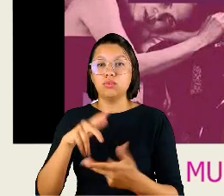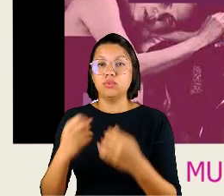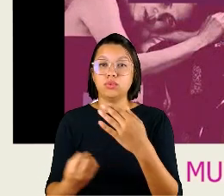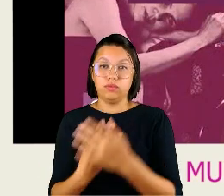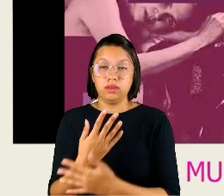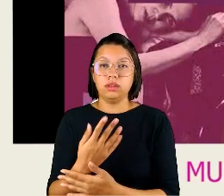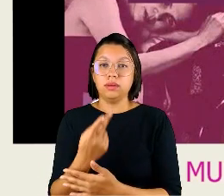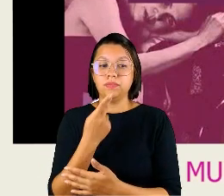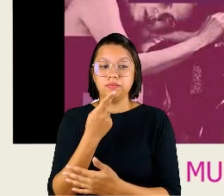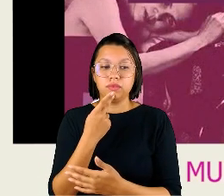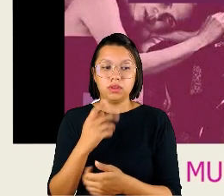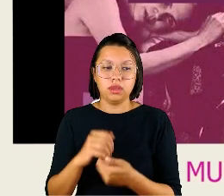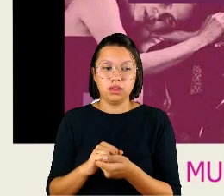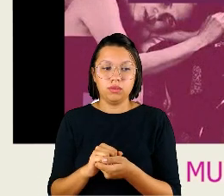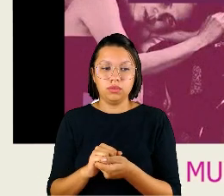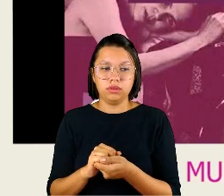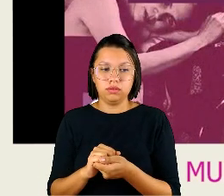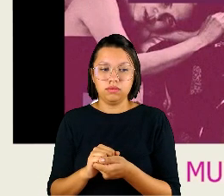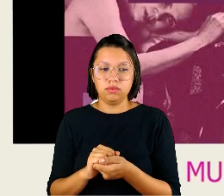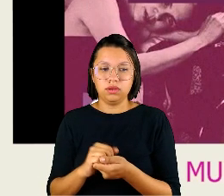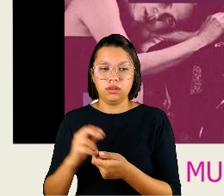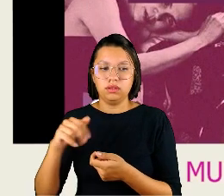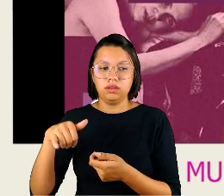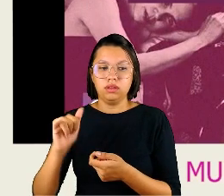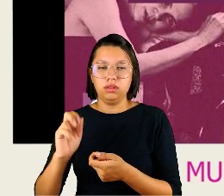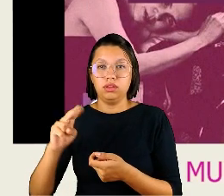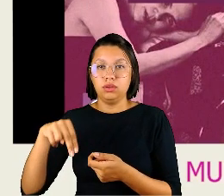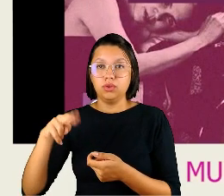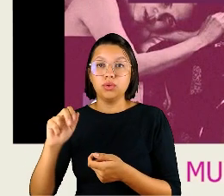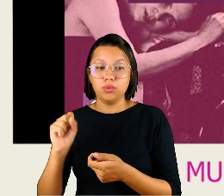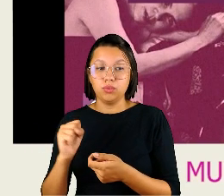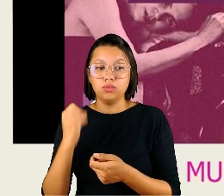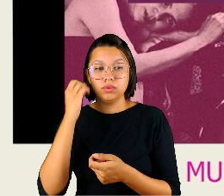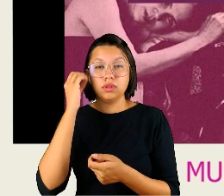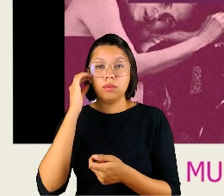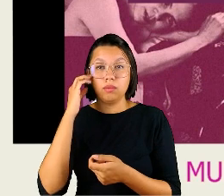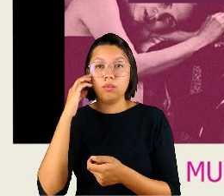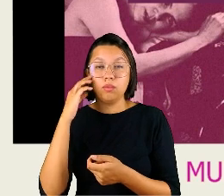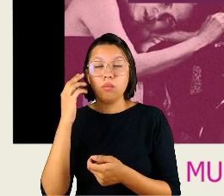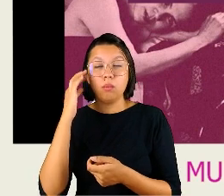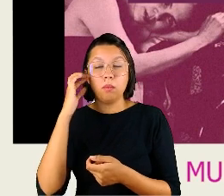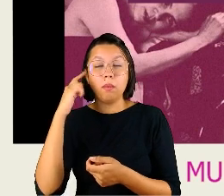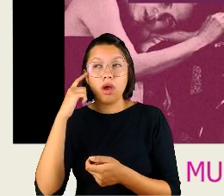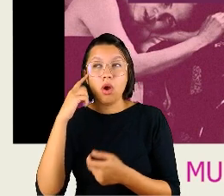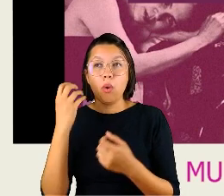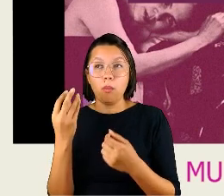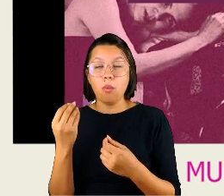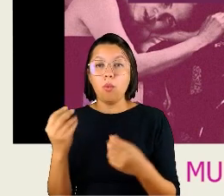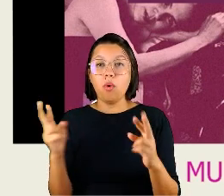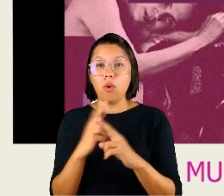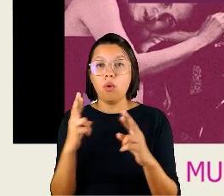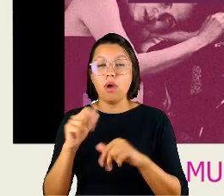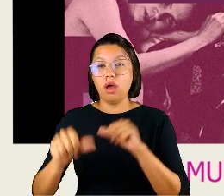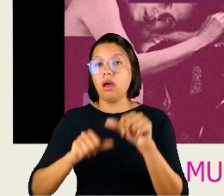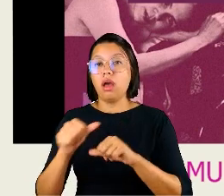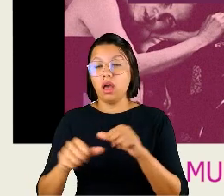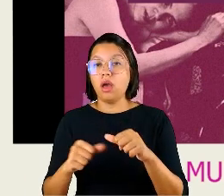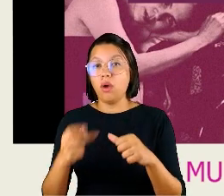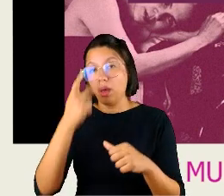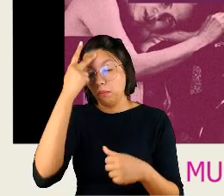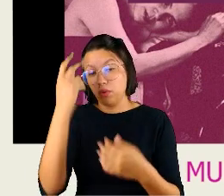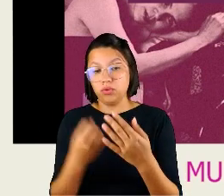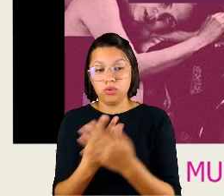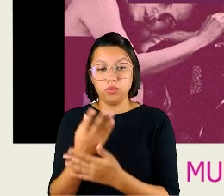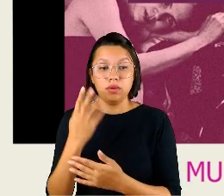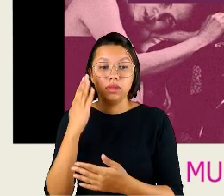diz o Muhammad Yunus, que é um dos grandes idealizadores também dessas mudanças. E pensando no laboratório de